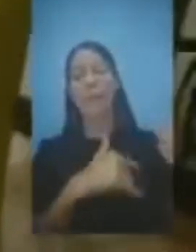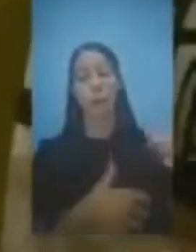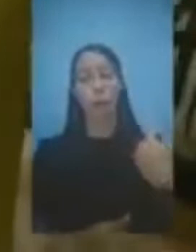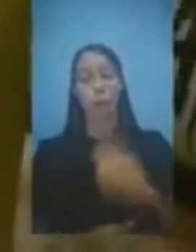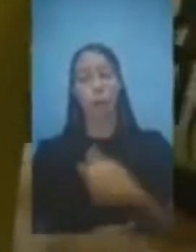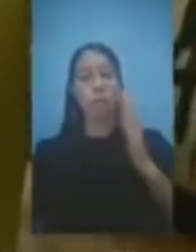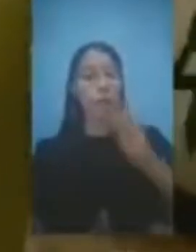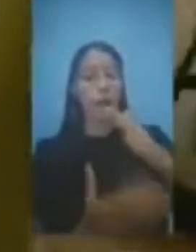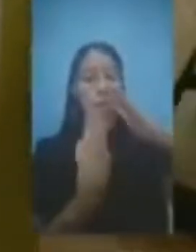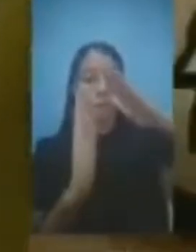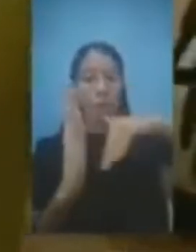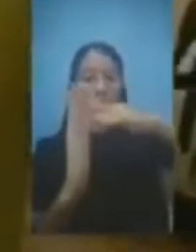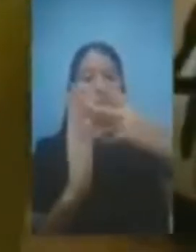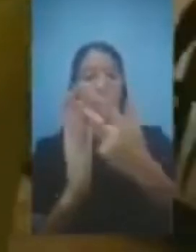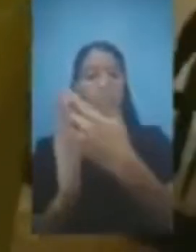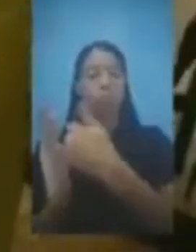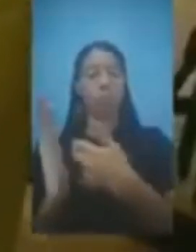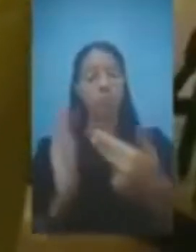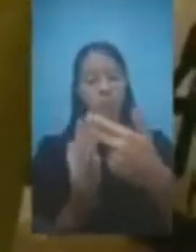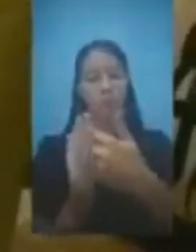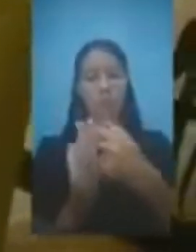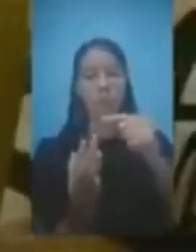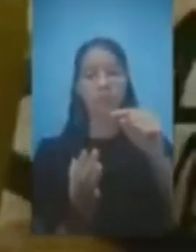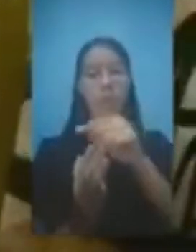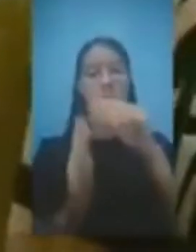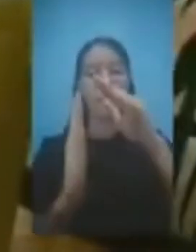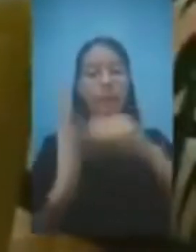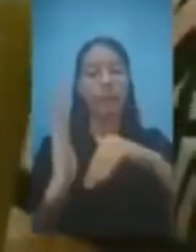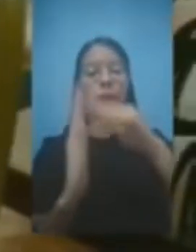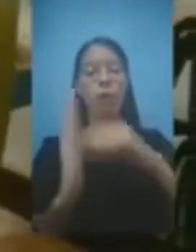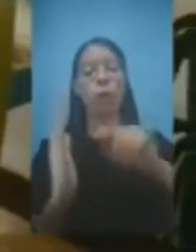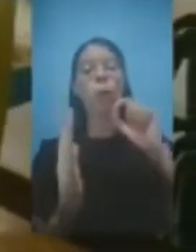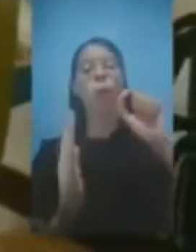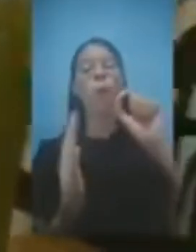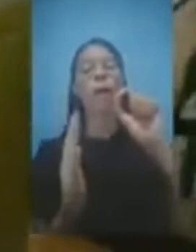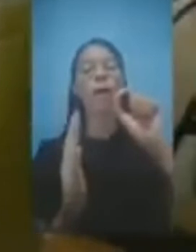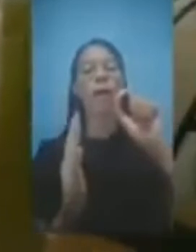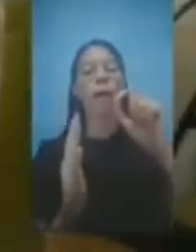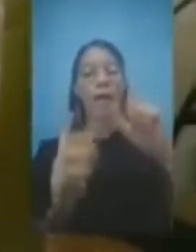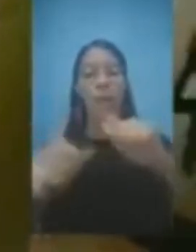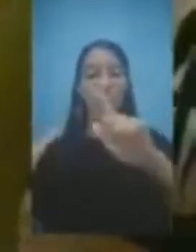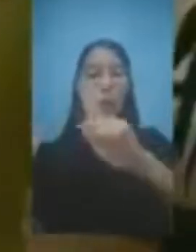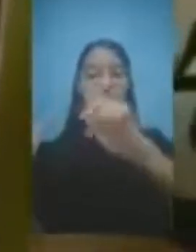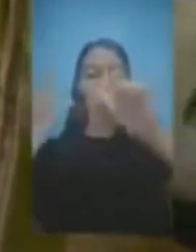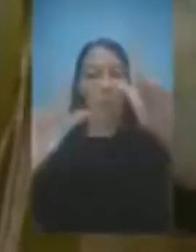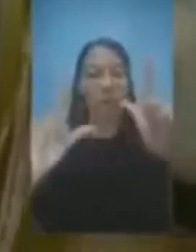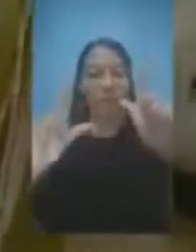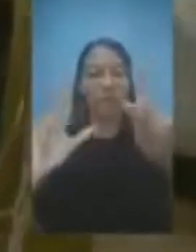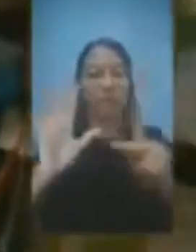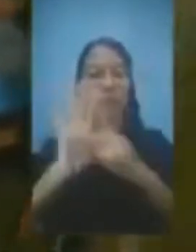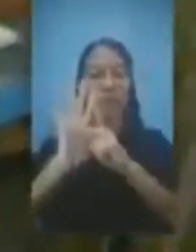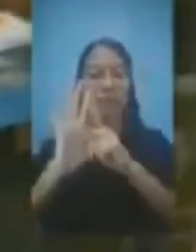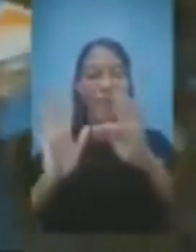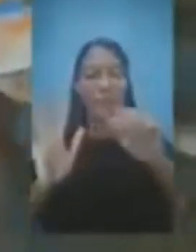Você lembra quando a gente fez a pintura? Que você pintou a obra de quem? De Tarsila